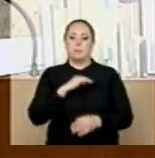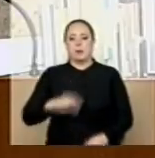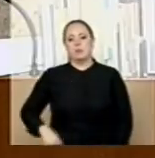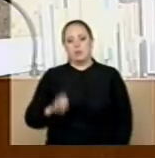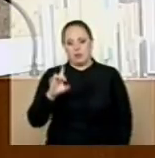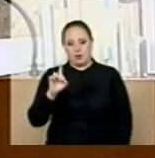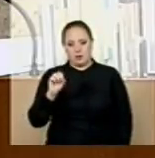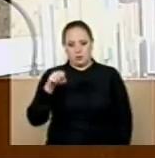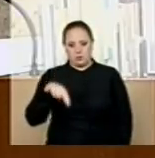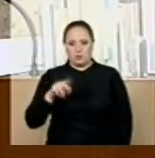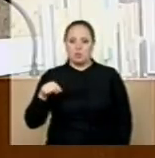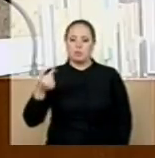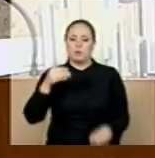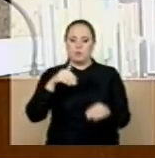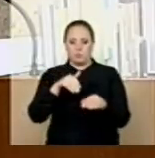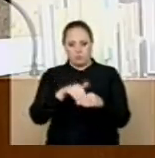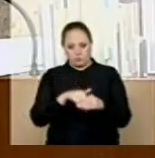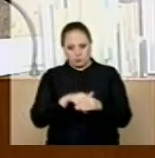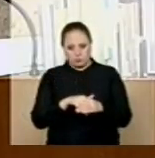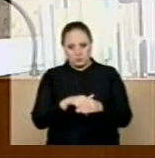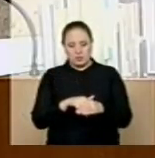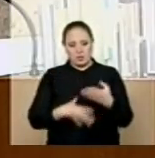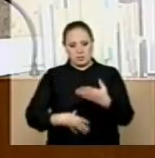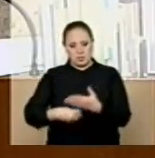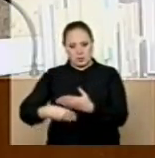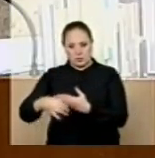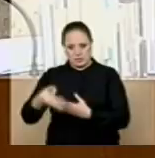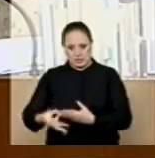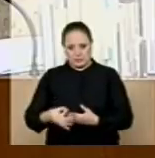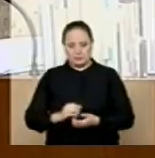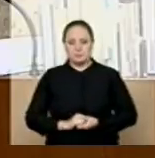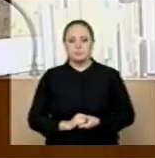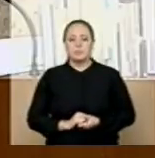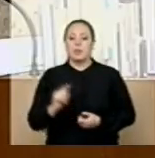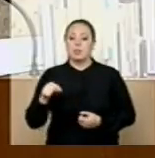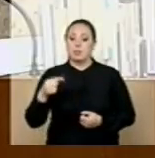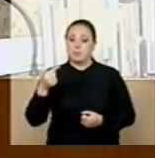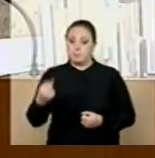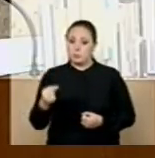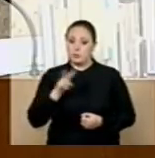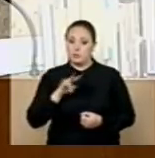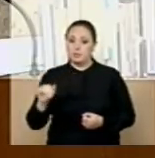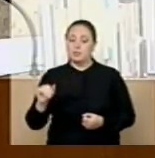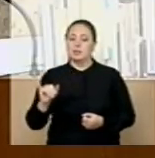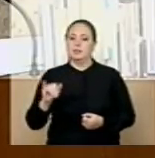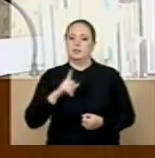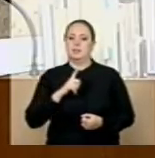aí tomaremos os votos na sequência regimental correta. Após esse julgamento, nós então chamaremos